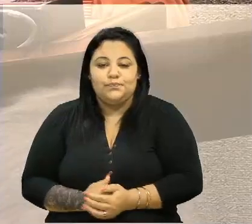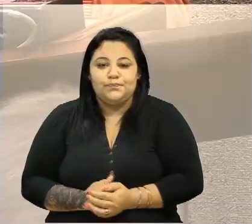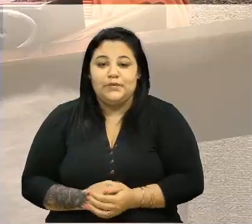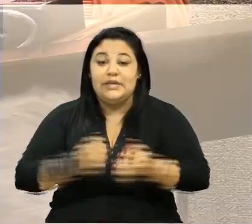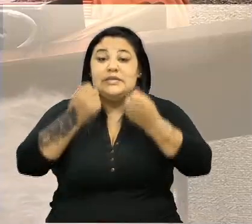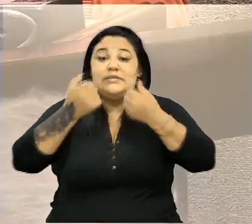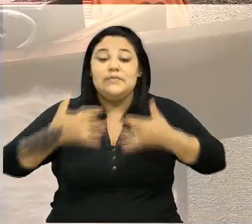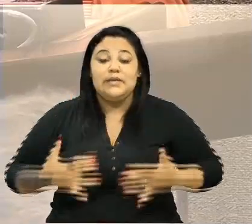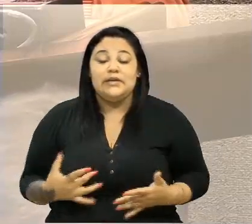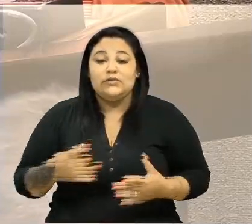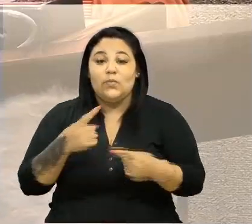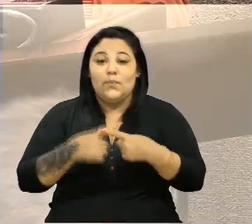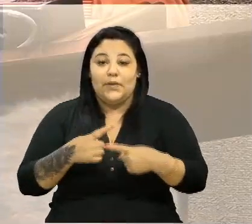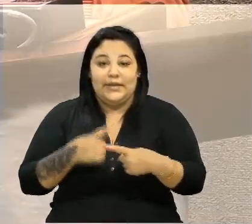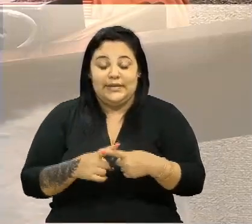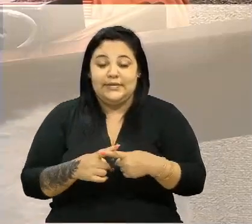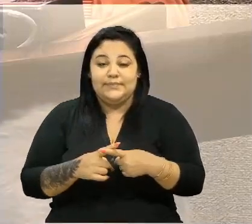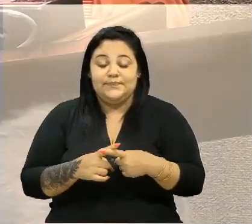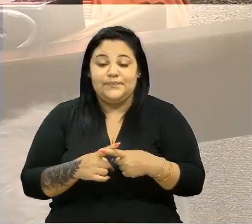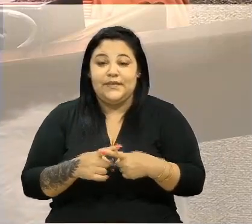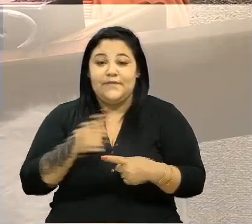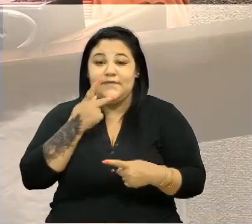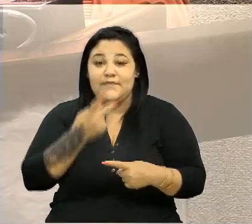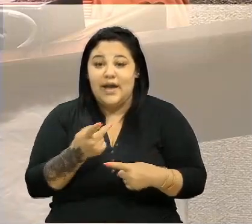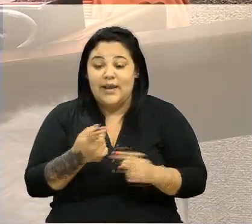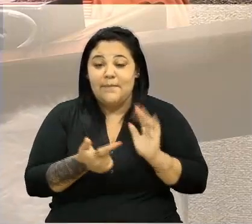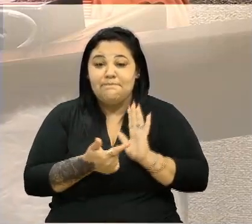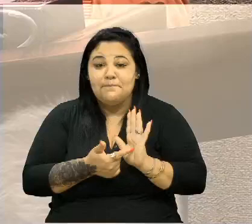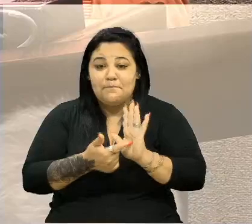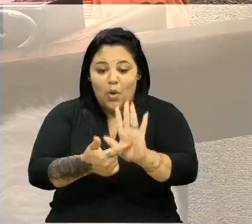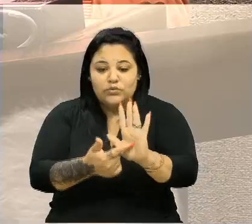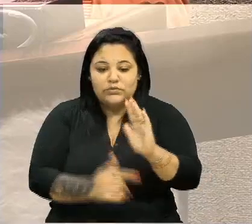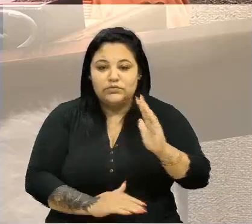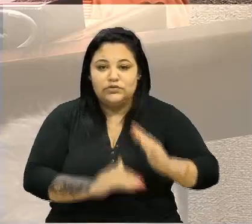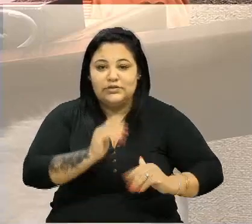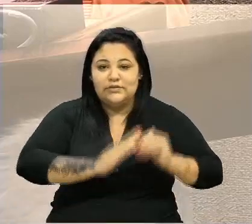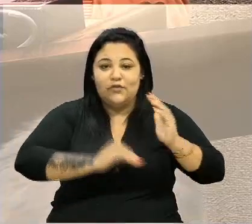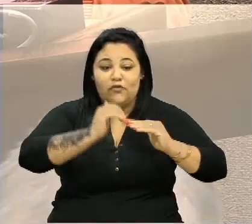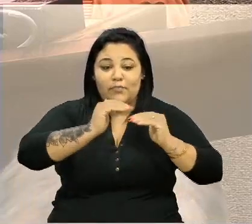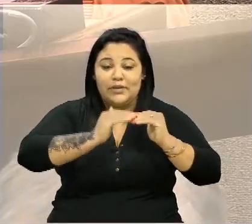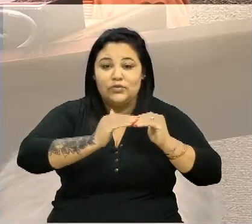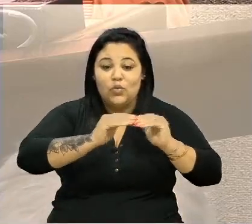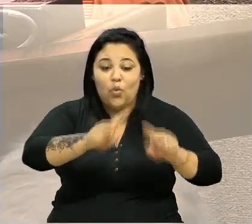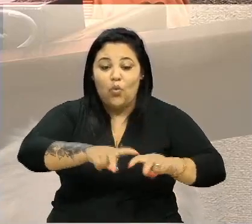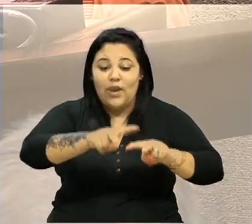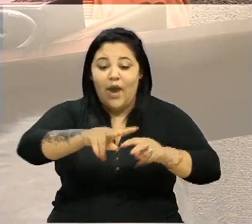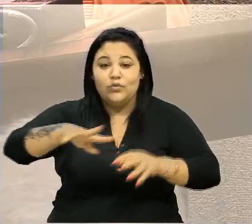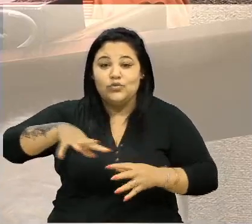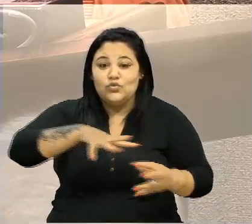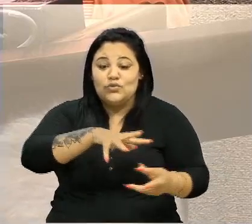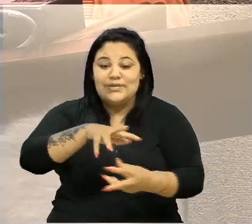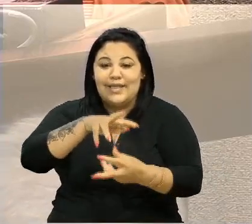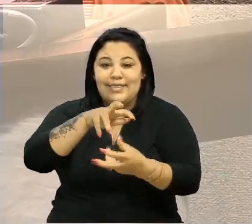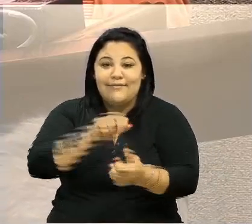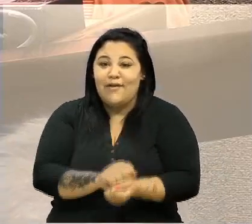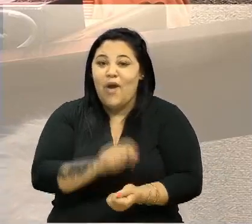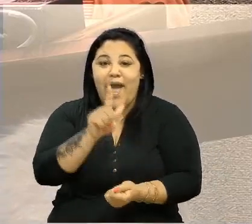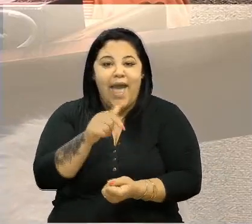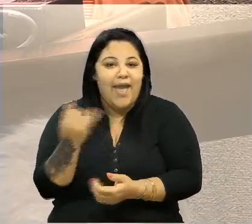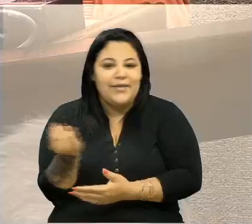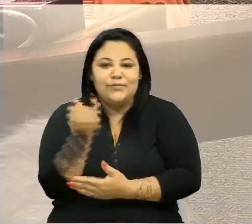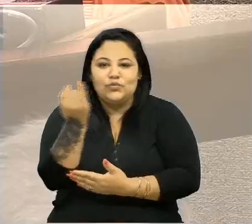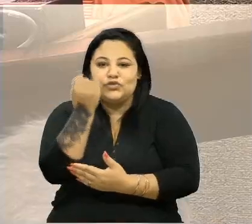de motivos destaca que o desenvolvimento rural sustentável é fundamental para o fortalecimento